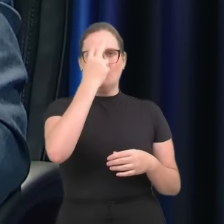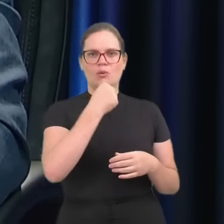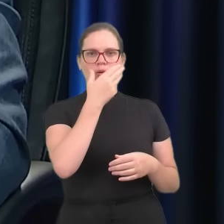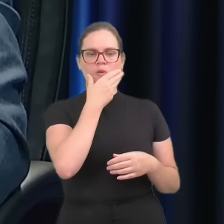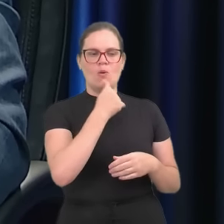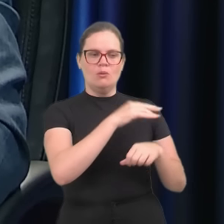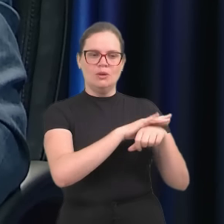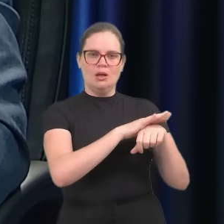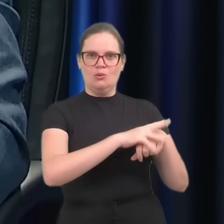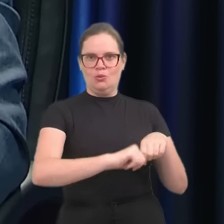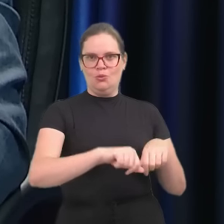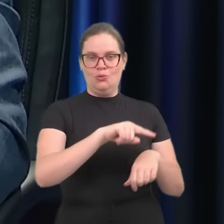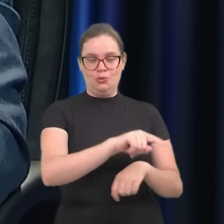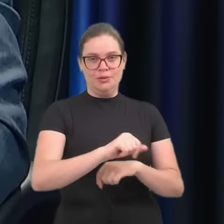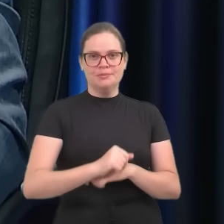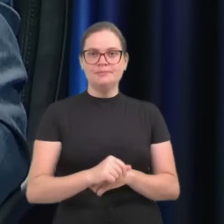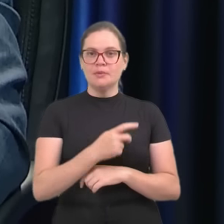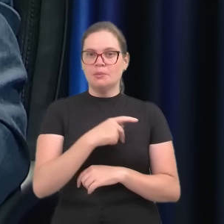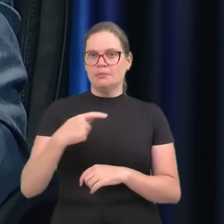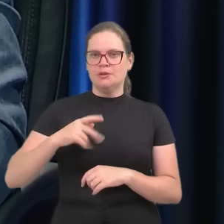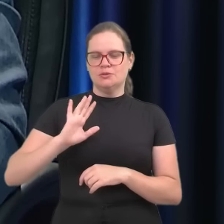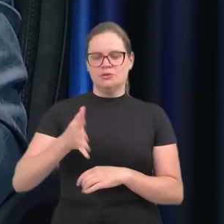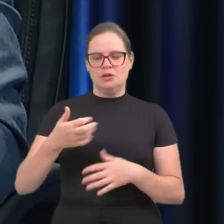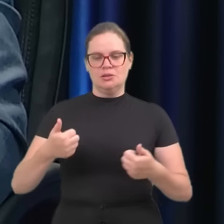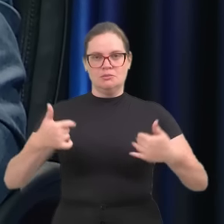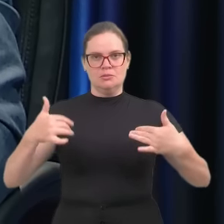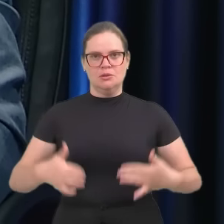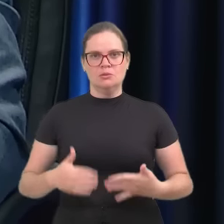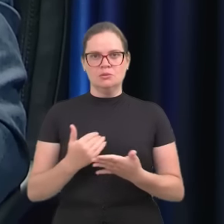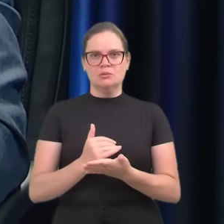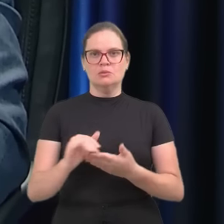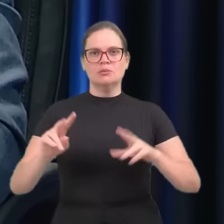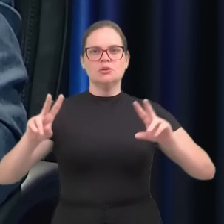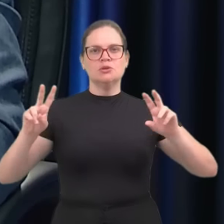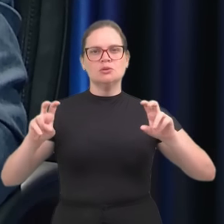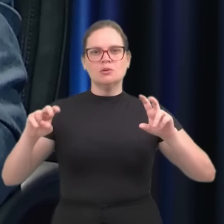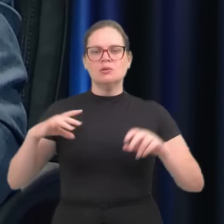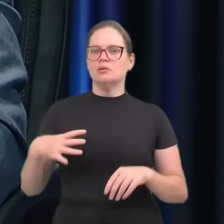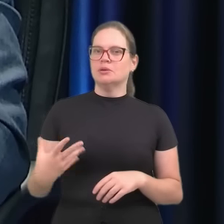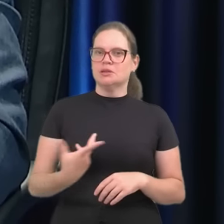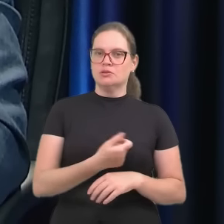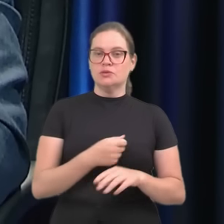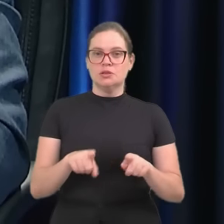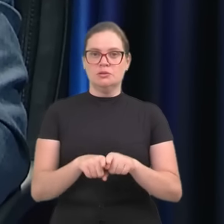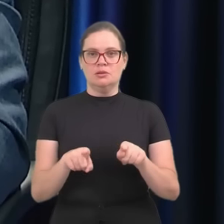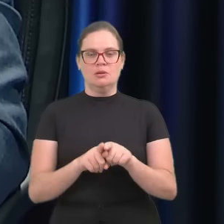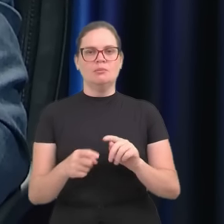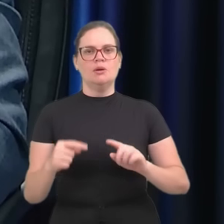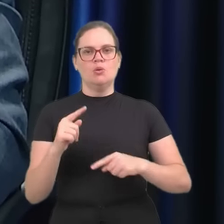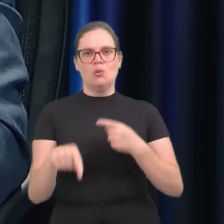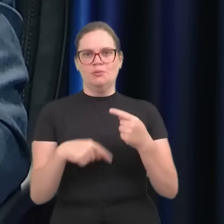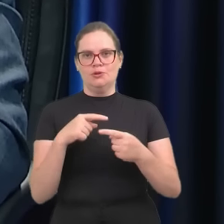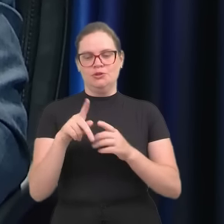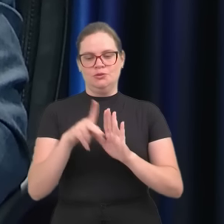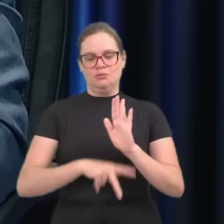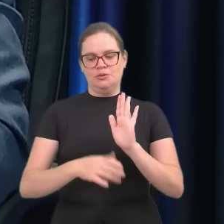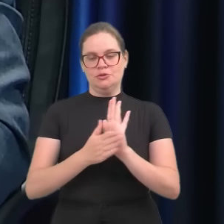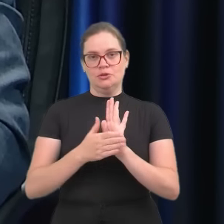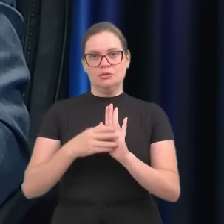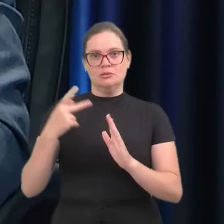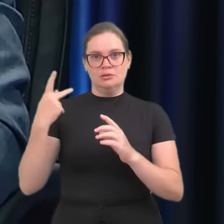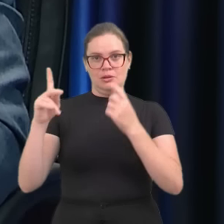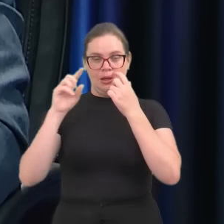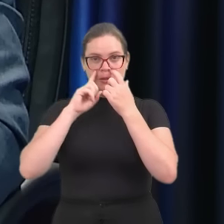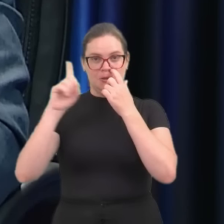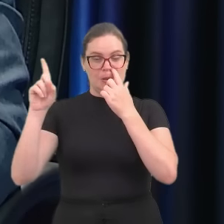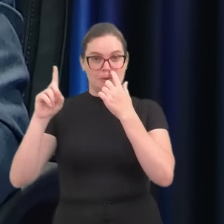o processo de cura daquele cego. E o pastor Kleber mencionou aqui no início, né, sobre a salvação e os